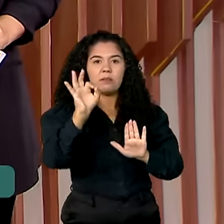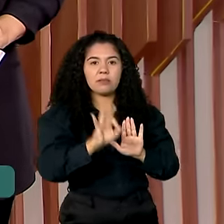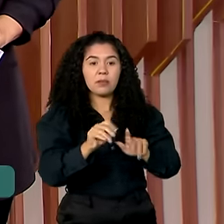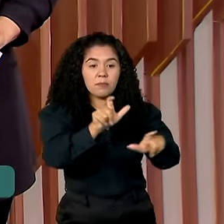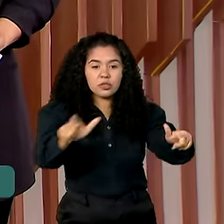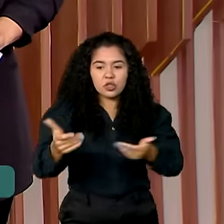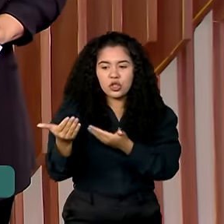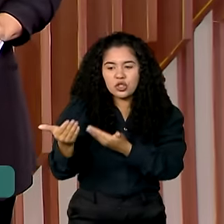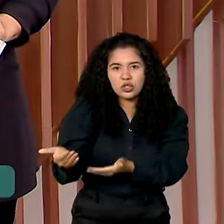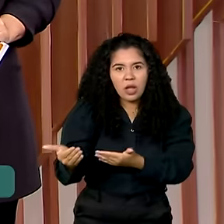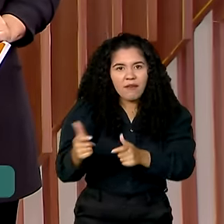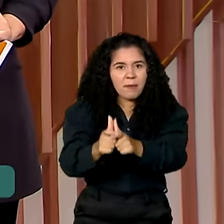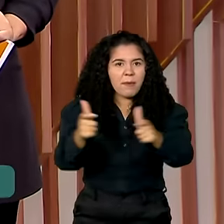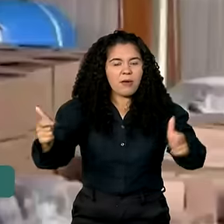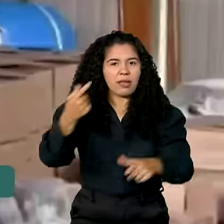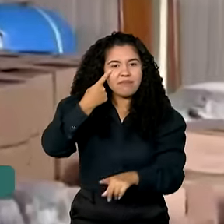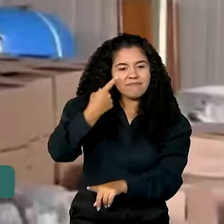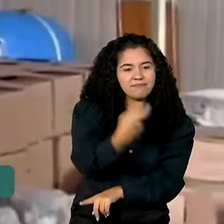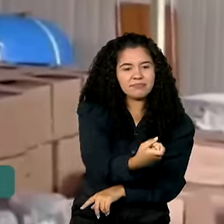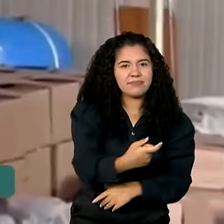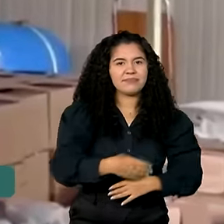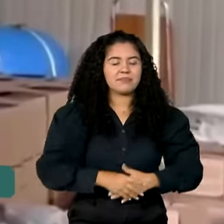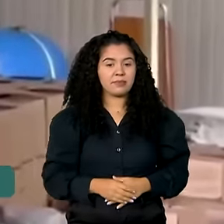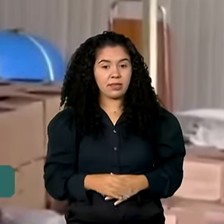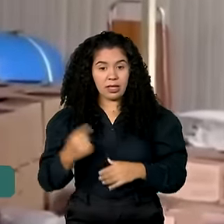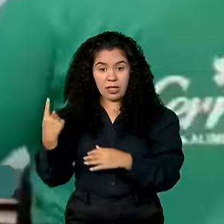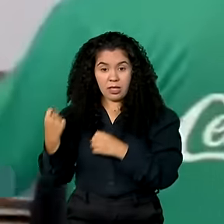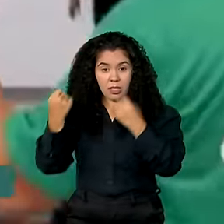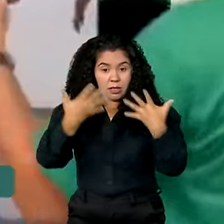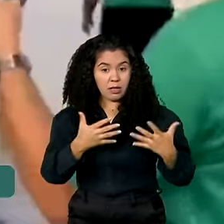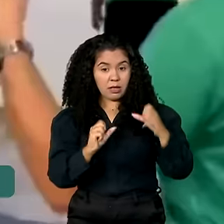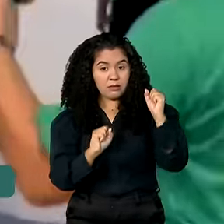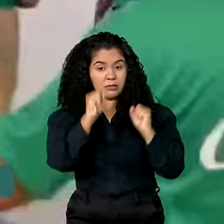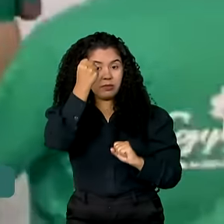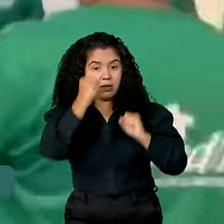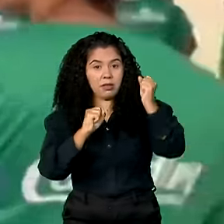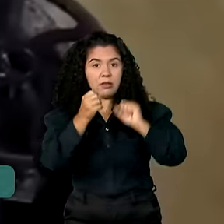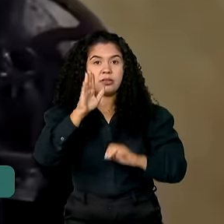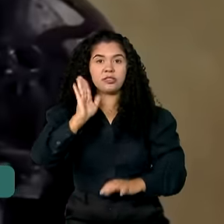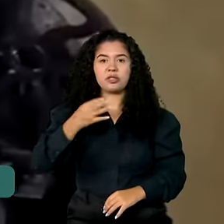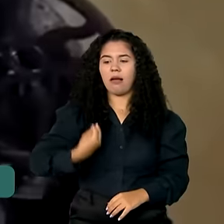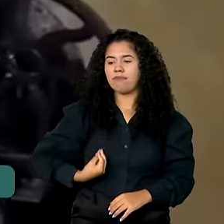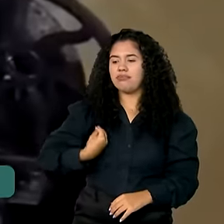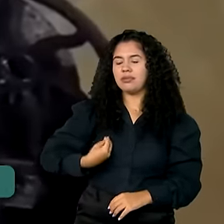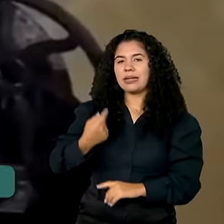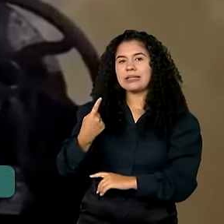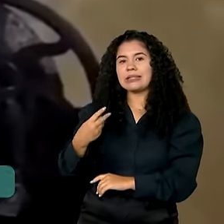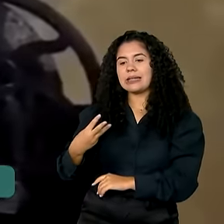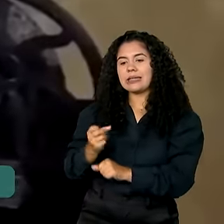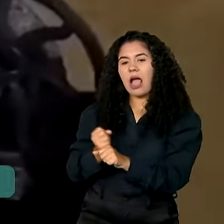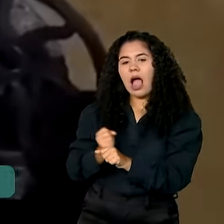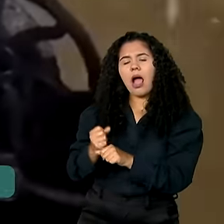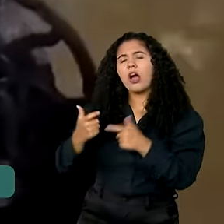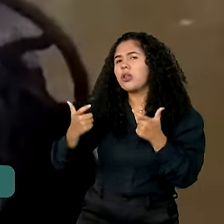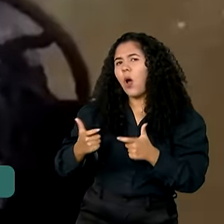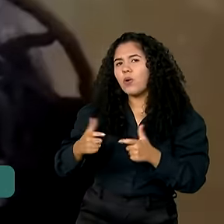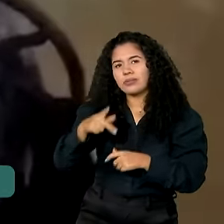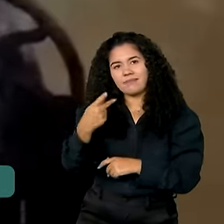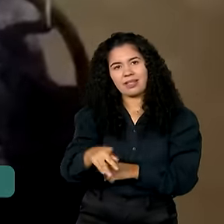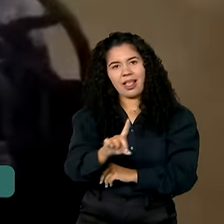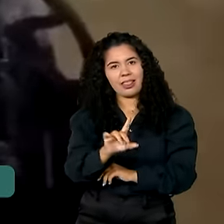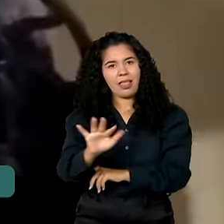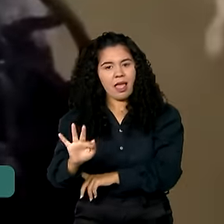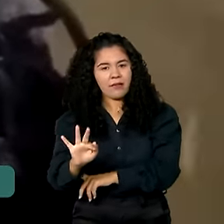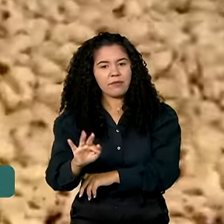jovens são maioria. A fábrica existe há 13 anos e fica no Distrito Federal. A produção é de